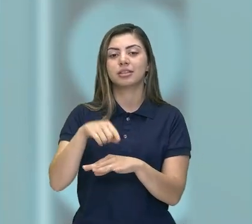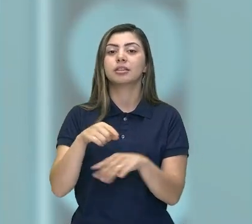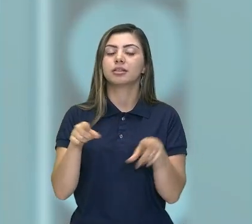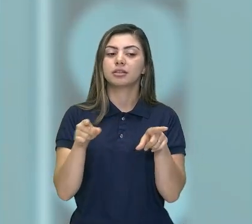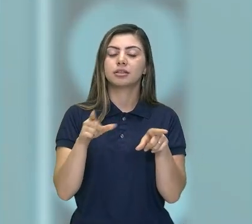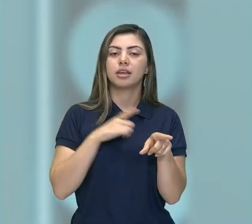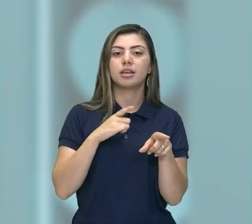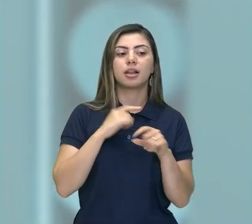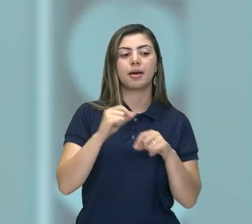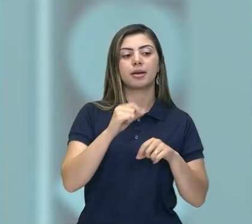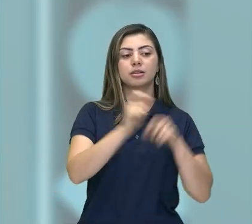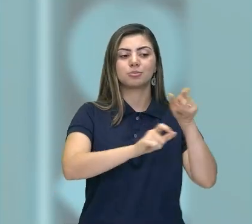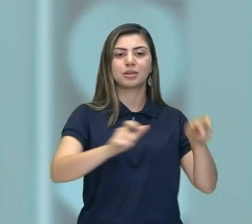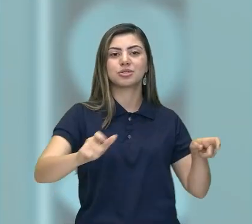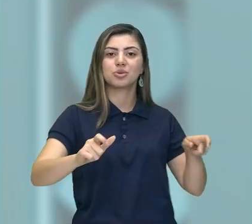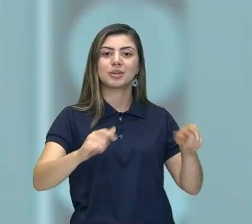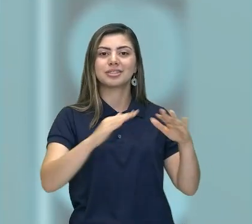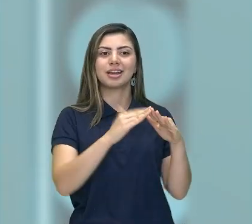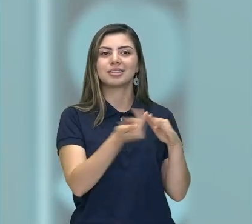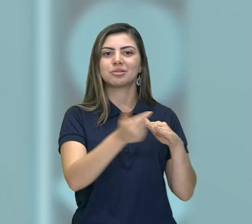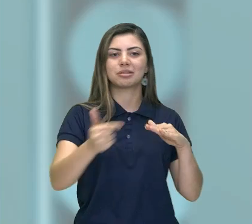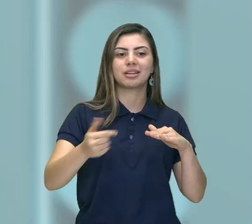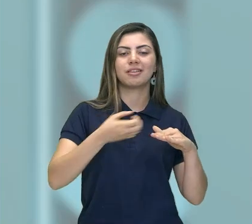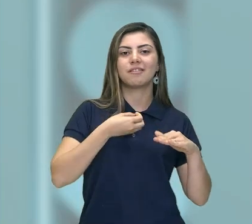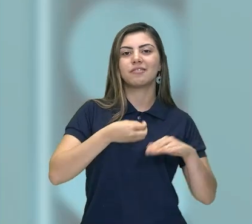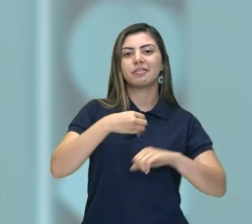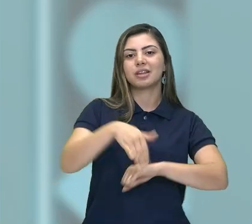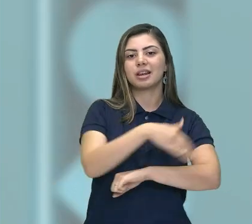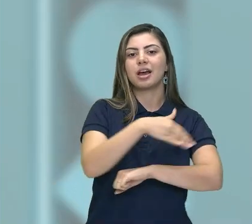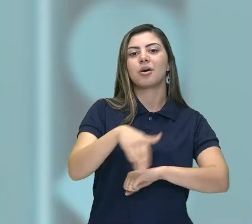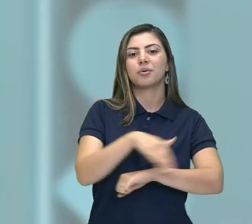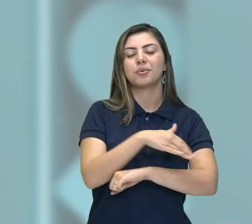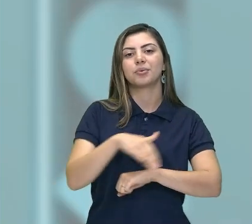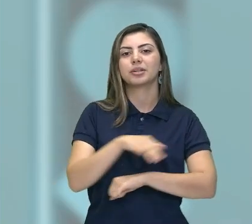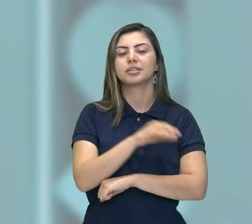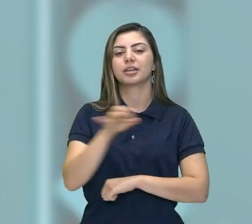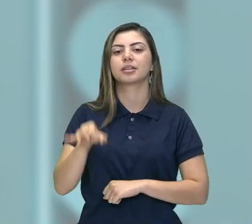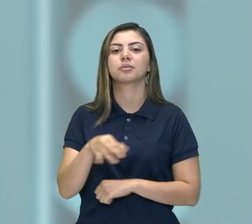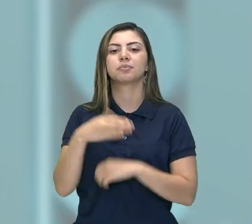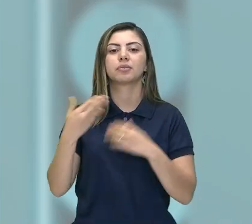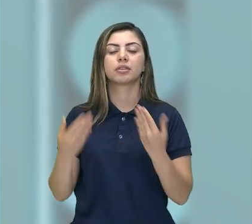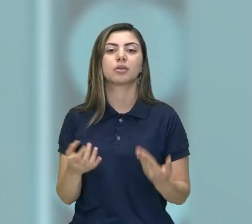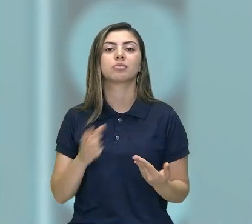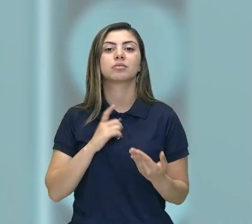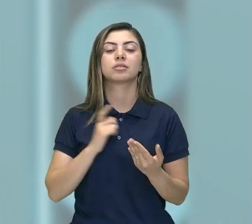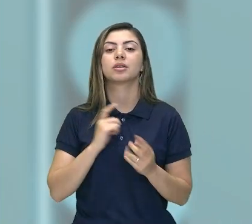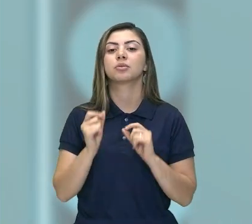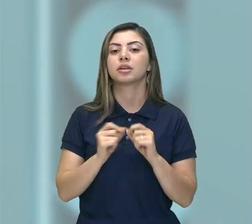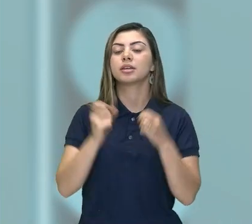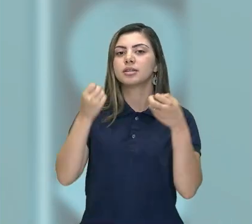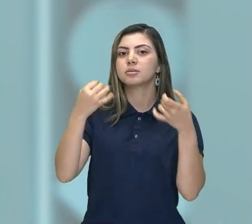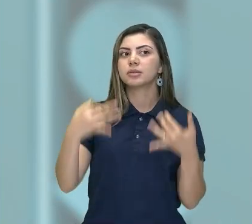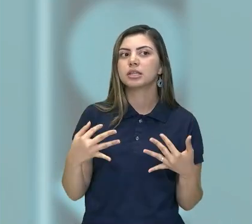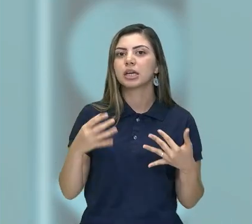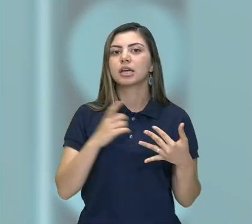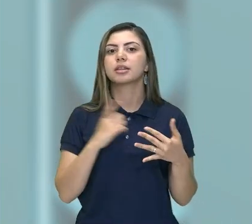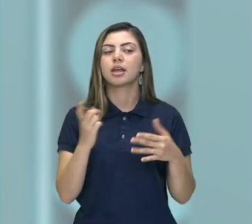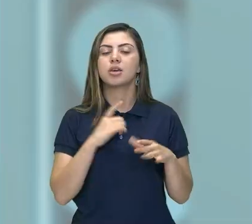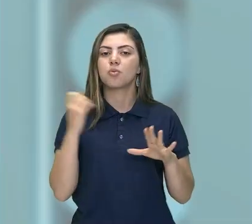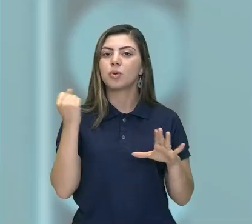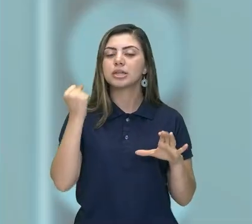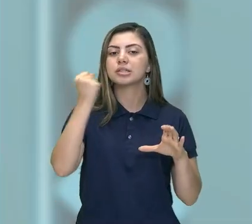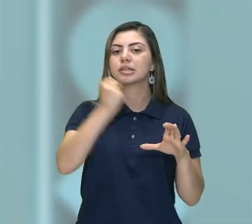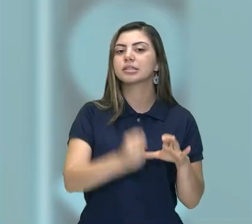rua, e Rubem Fonseca tem um conto chamado Passeio Noturno, em que ele trata de um assassinato ali, falando